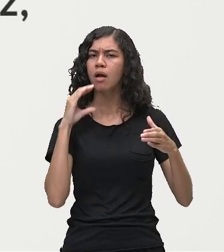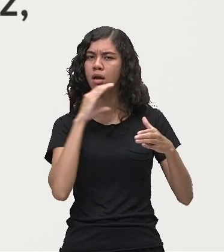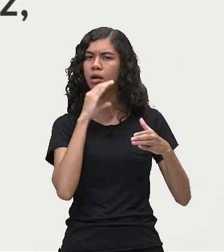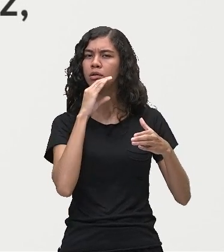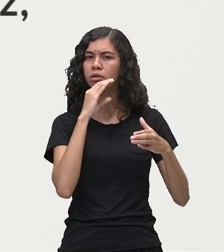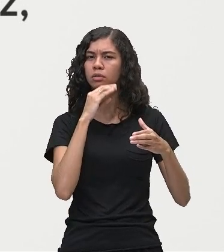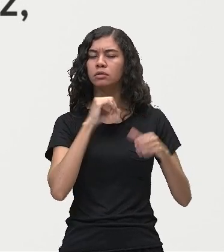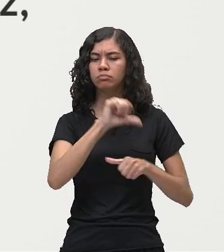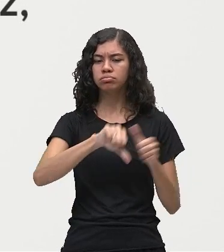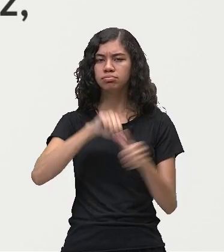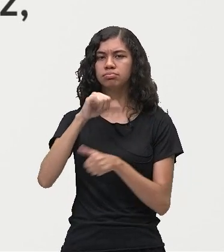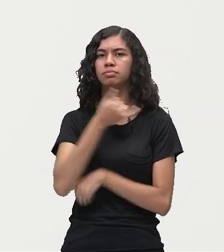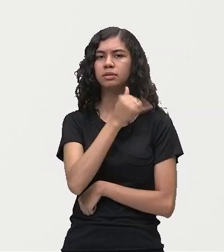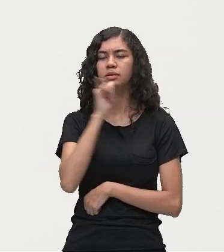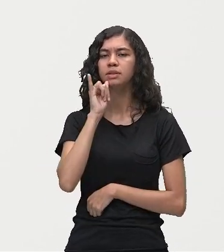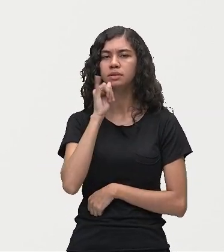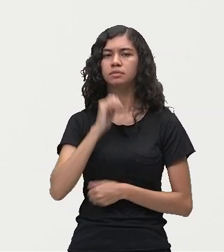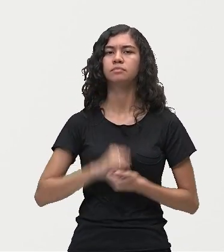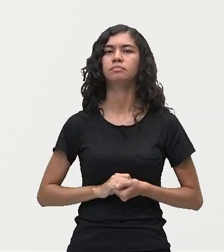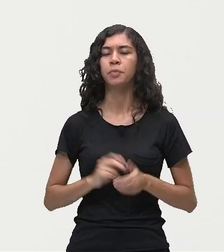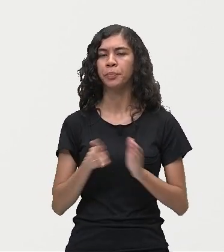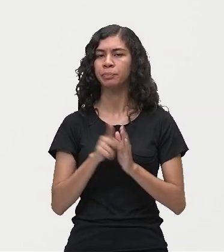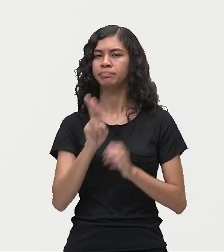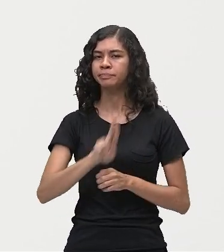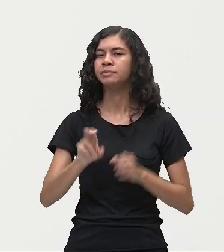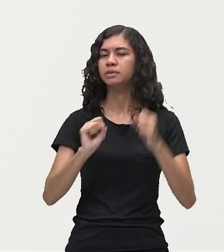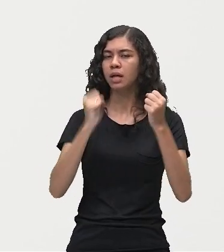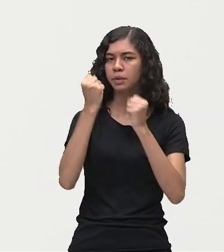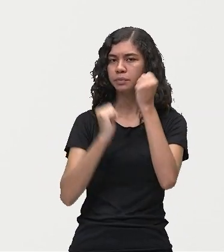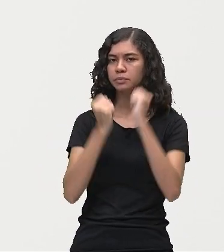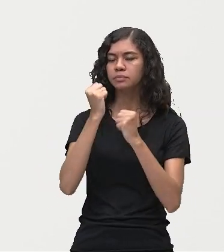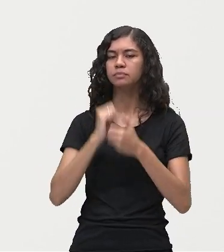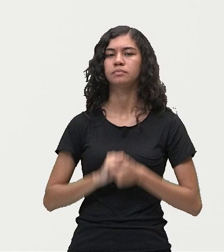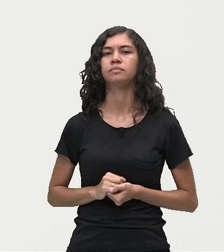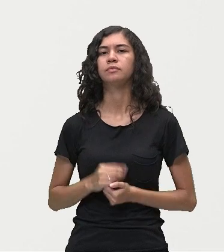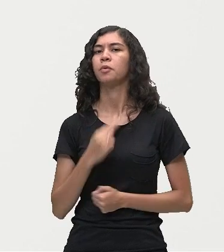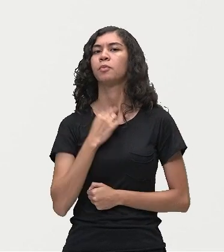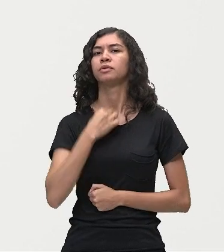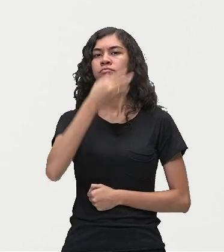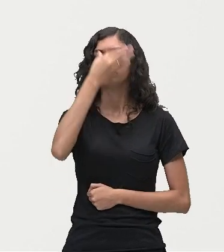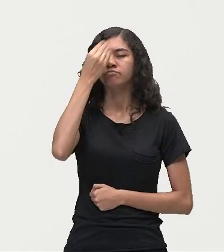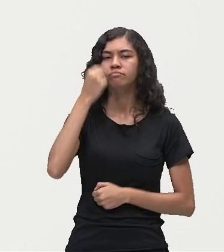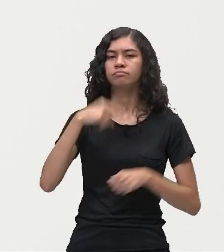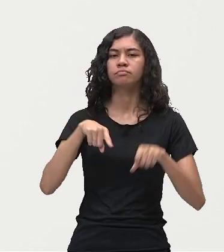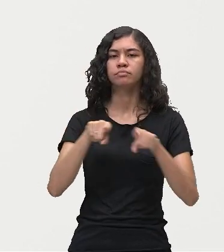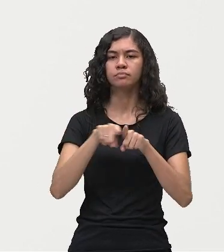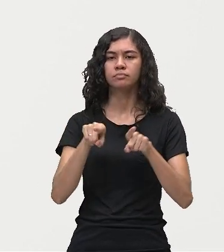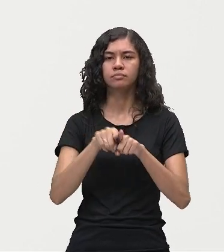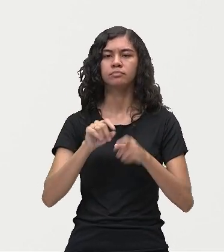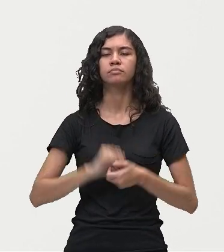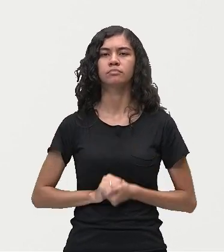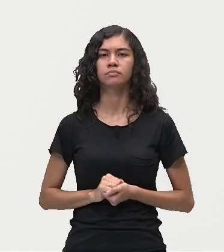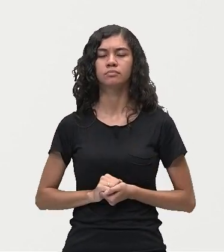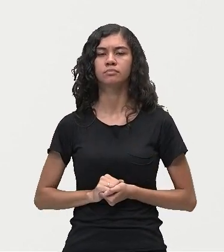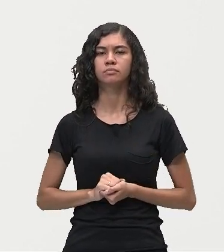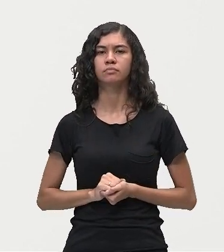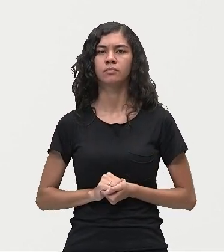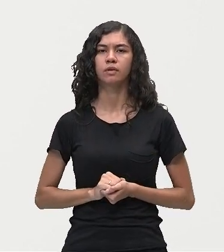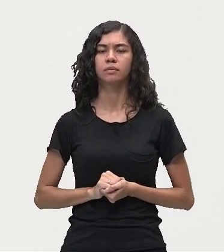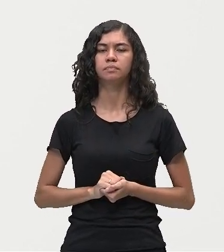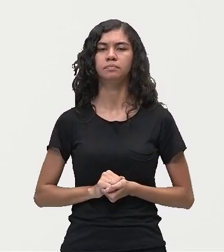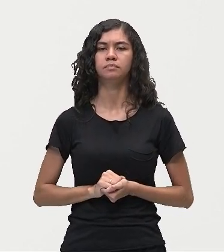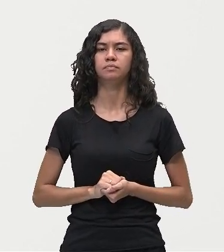né? Muito bem, e em indústrias. Não podemos esquecer que os combustíveis só são limitados. Sua